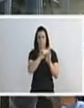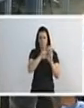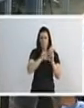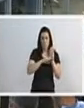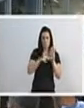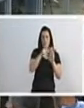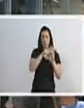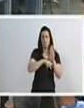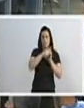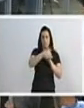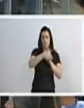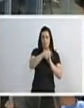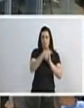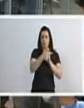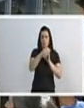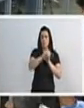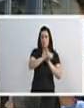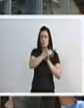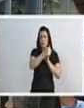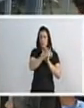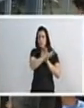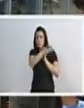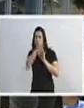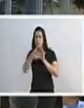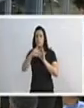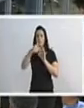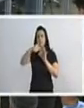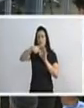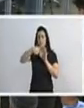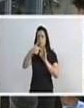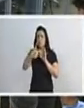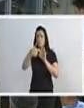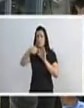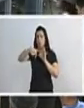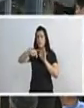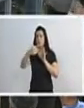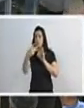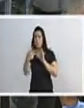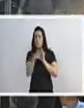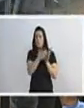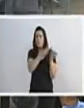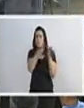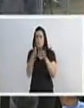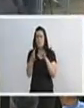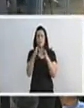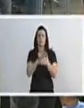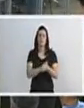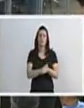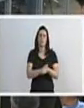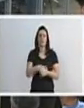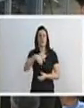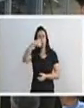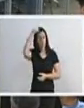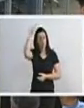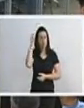de lei 7.201 e 7.273, assim como o vereador Adriano,